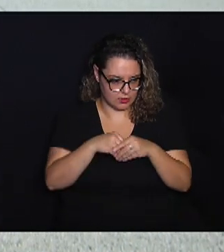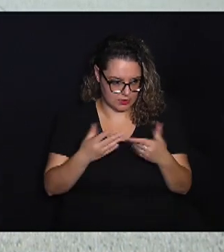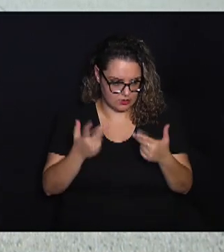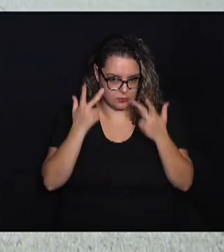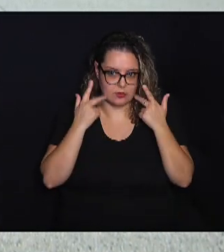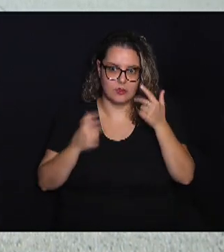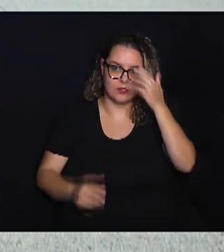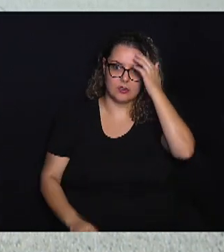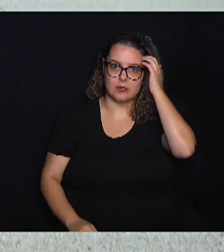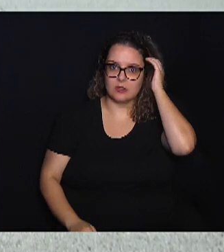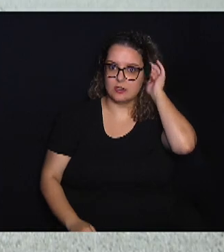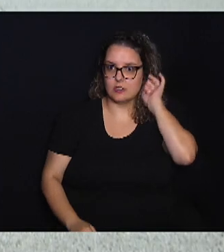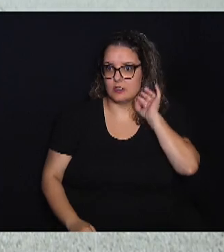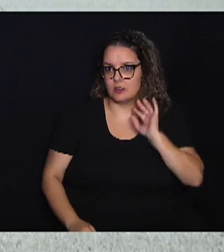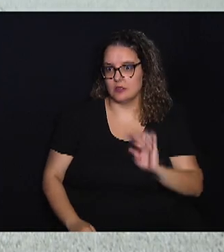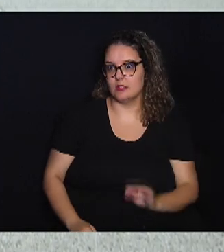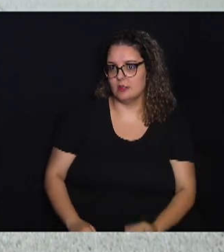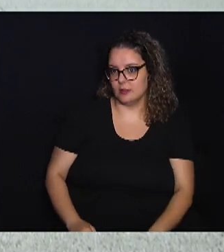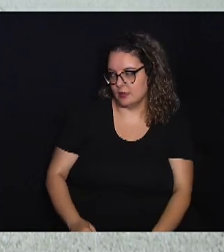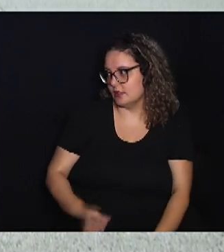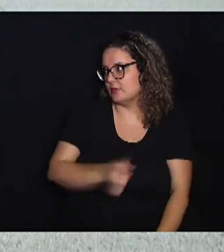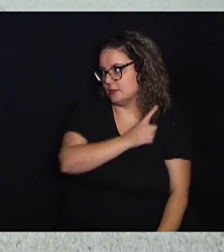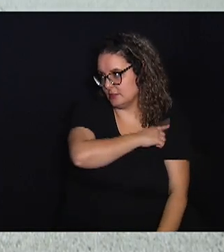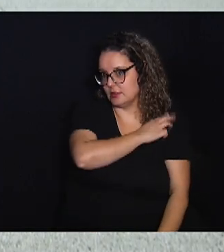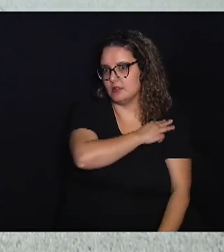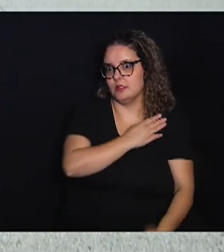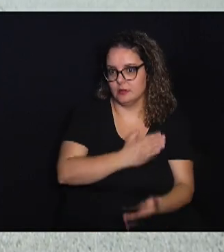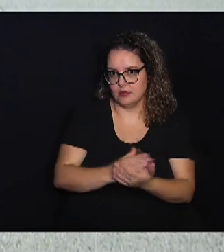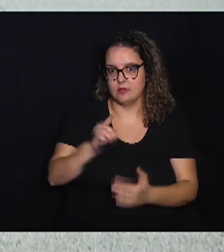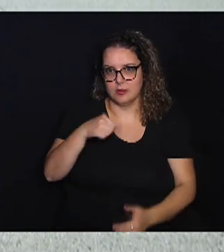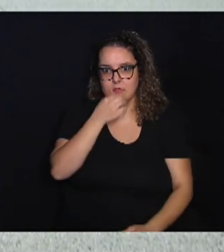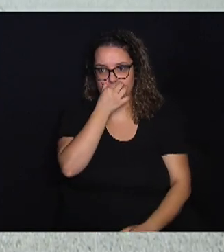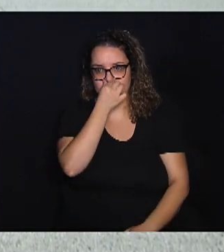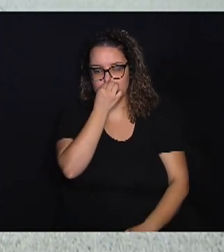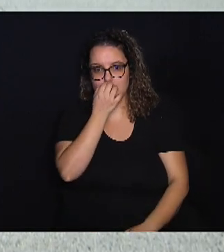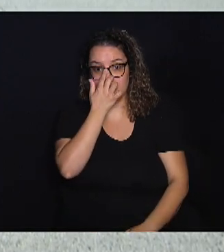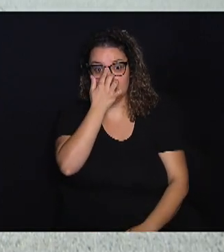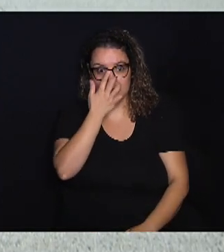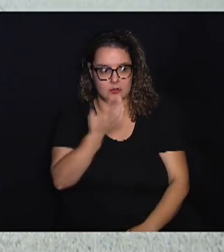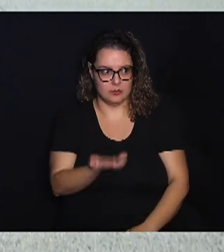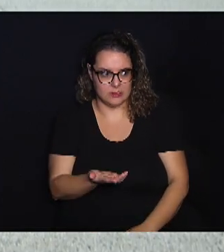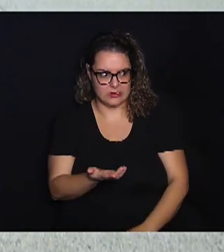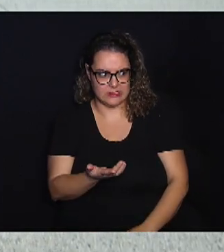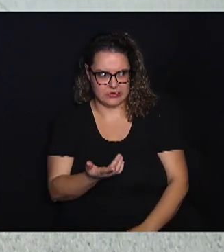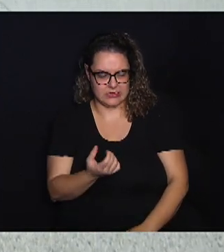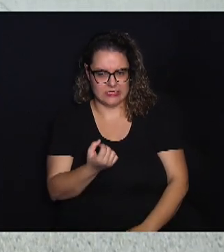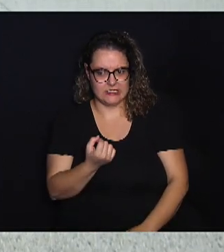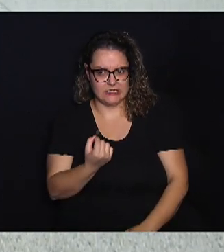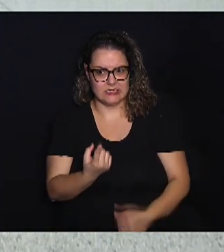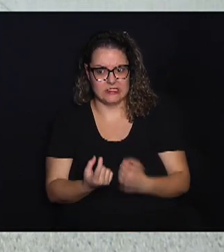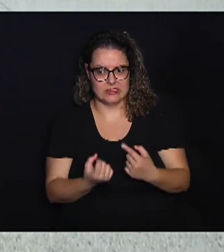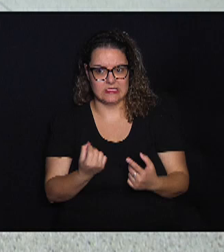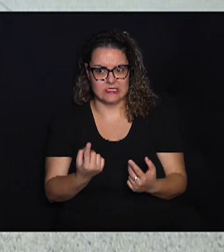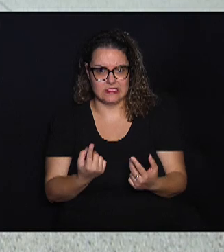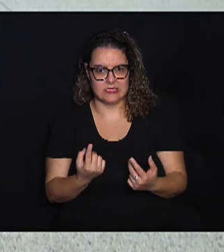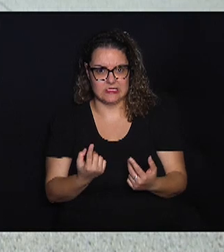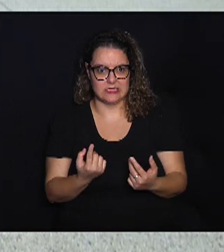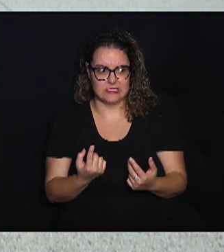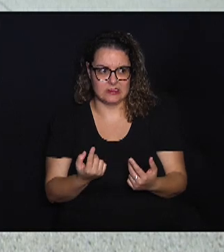ali. Começa ali no ensino médio Começa no mesmo. ensino Isso. médio. Então, quer dizer, tem algo realmente diferente,